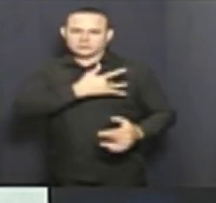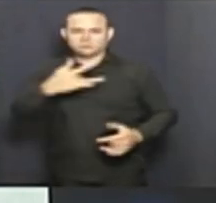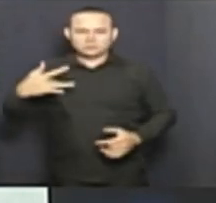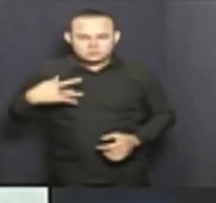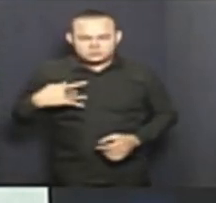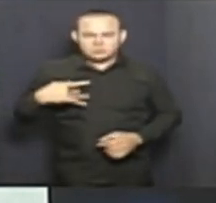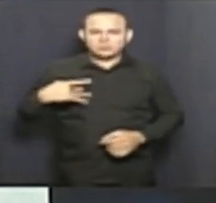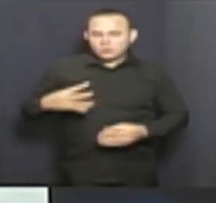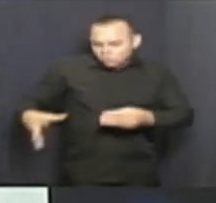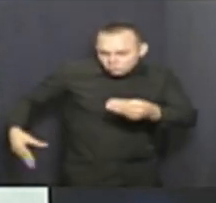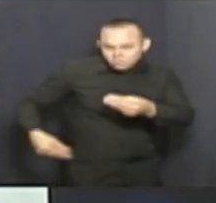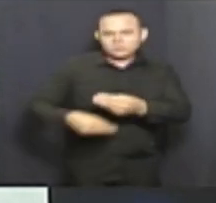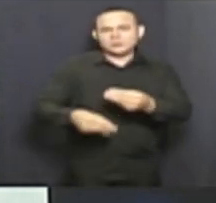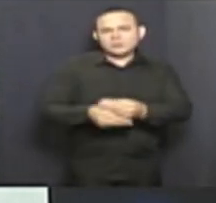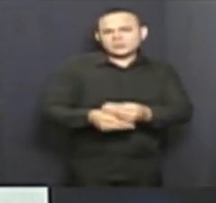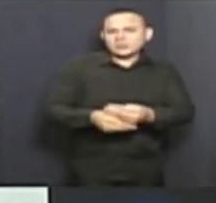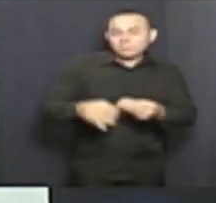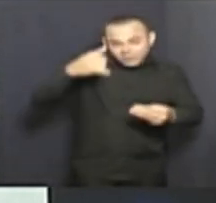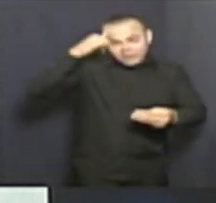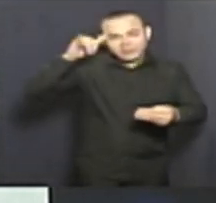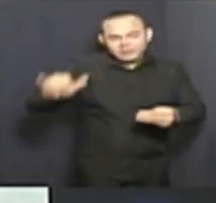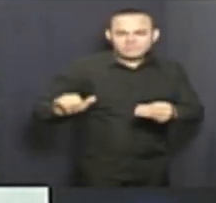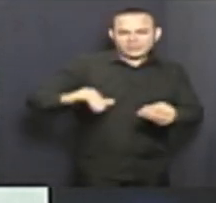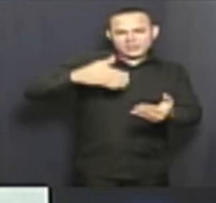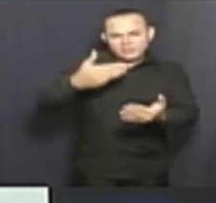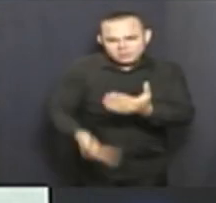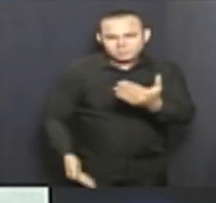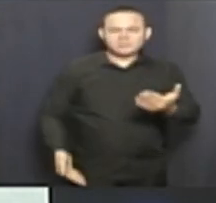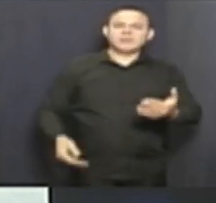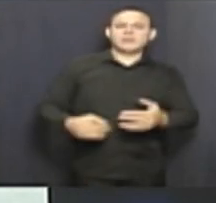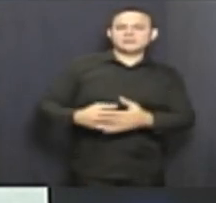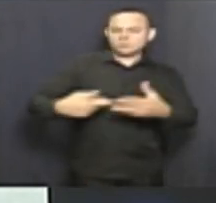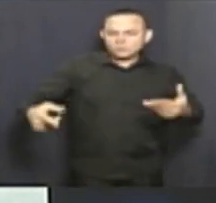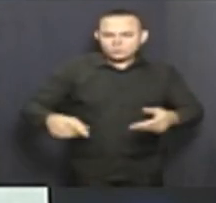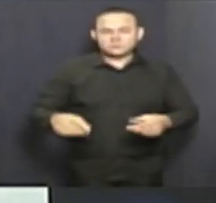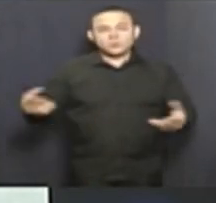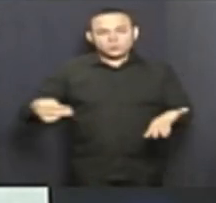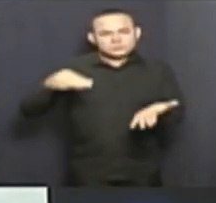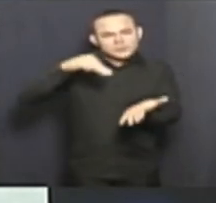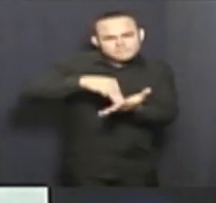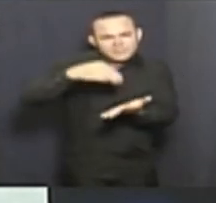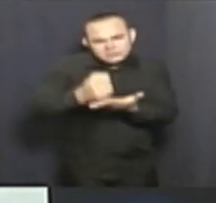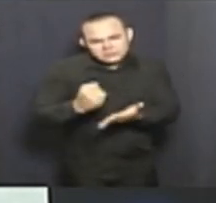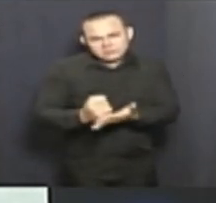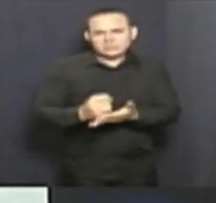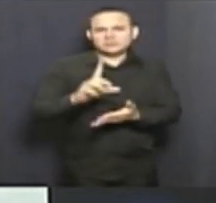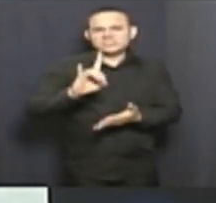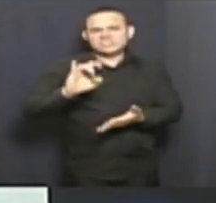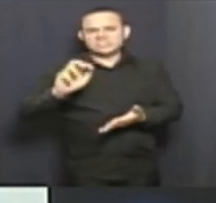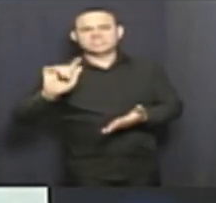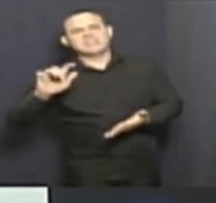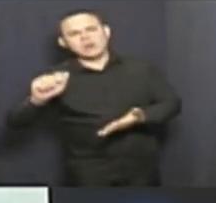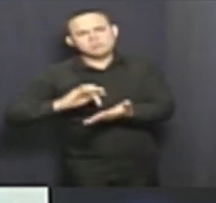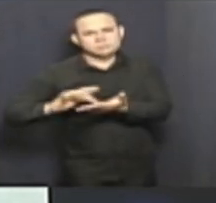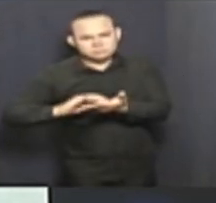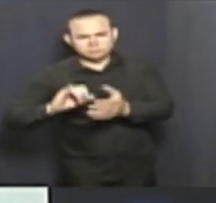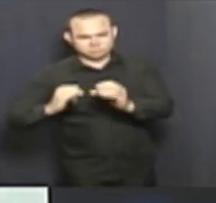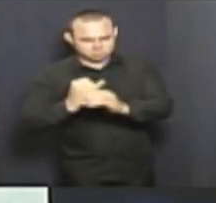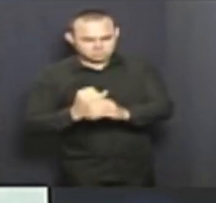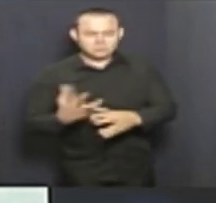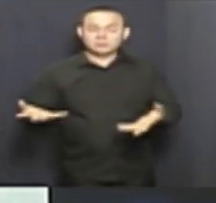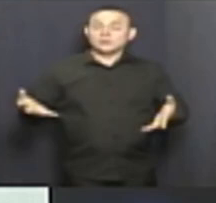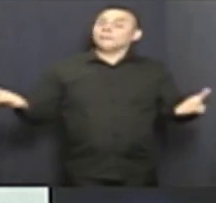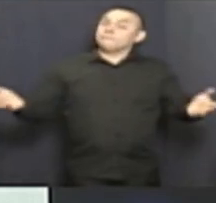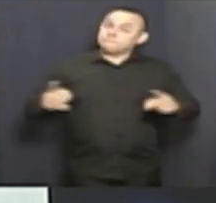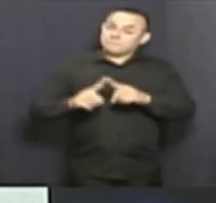a evasão diminuir a repetência hoje matrícula digital mas acho que um dos dos maiores avanços que nós tivemos